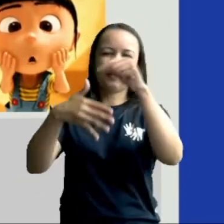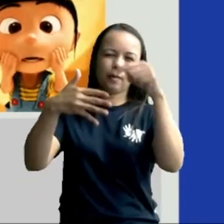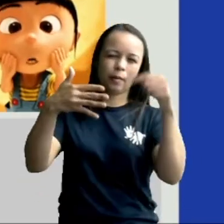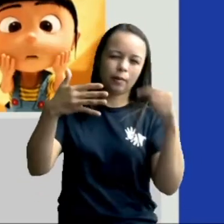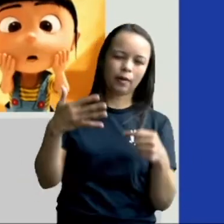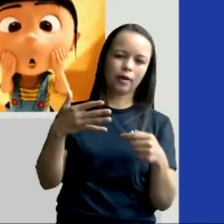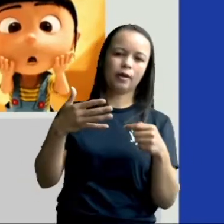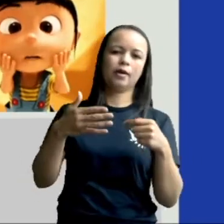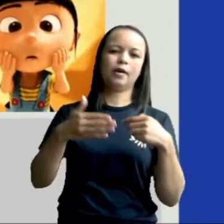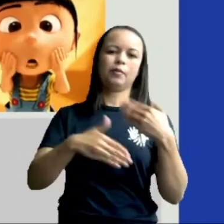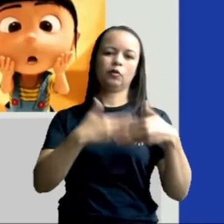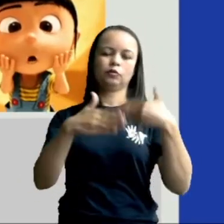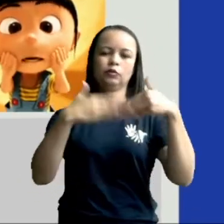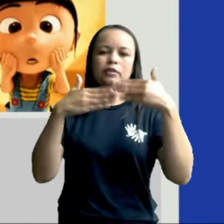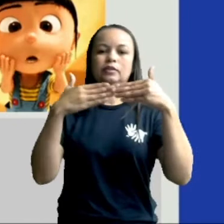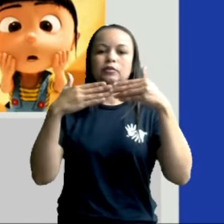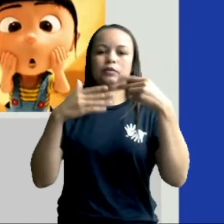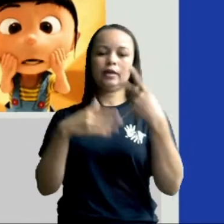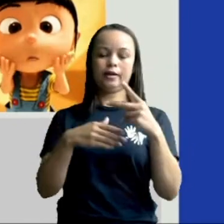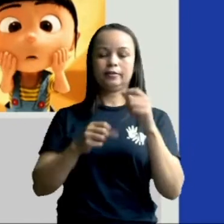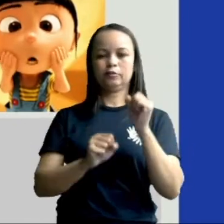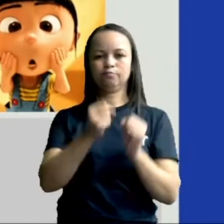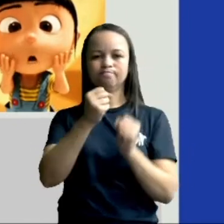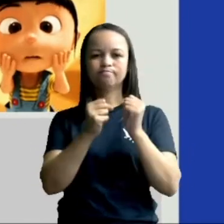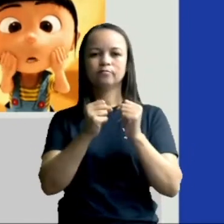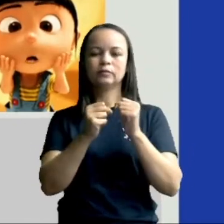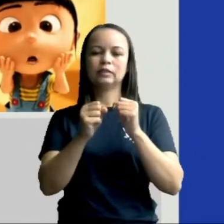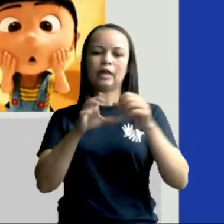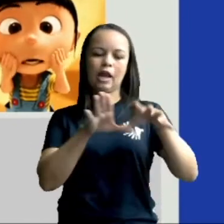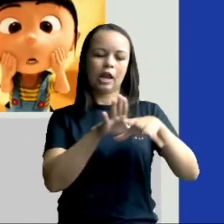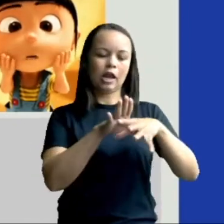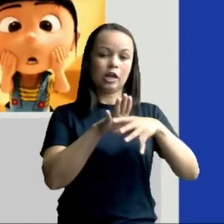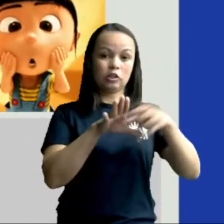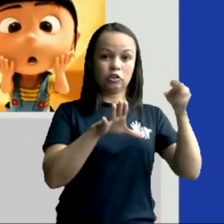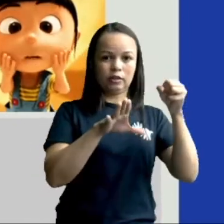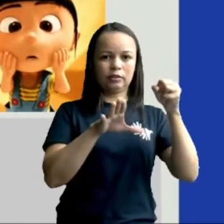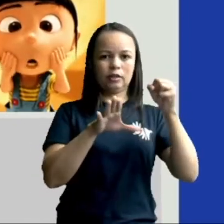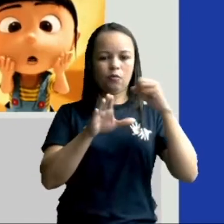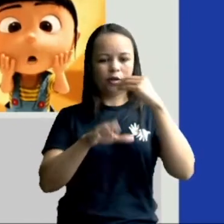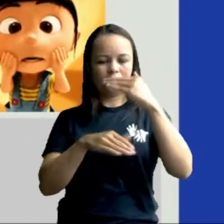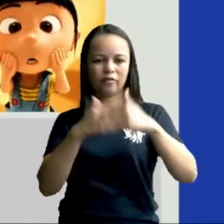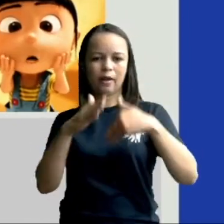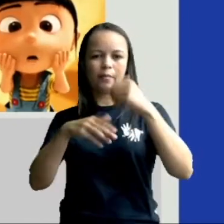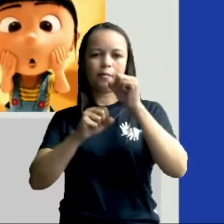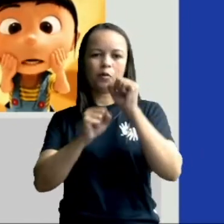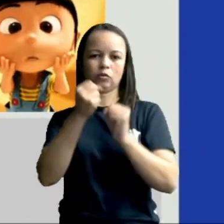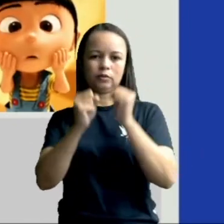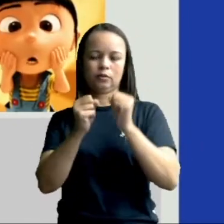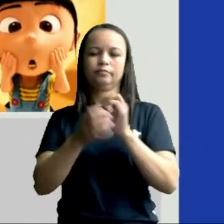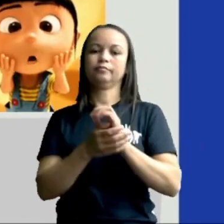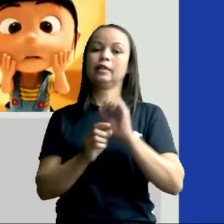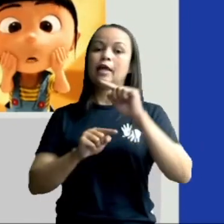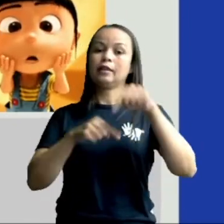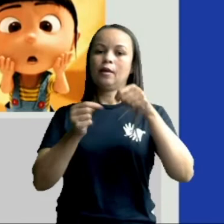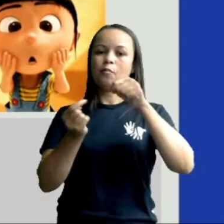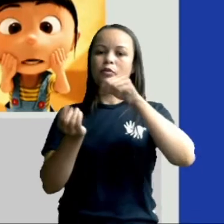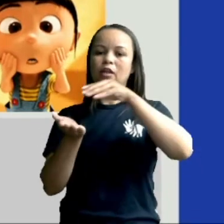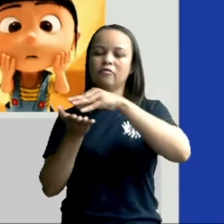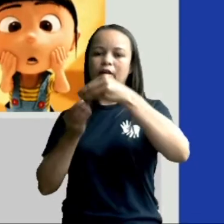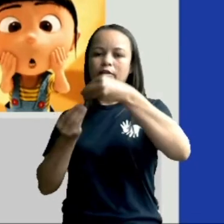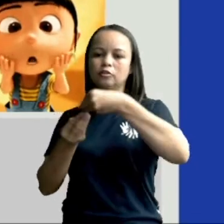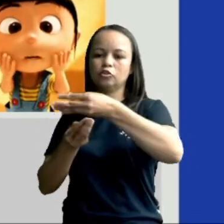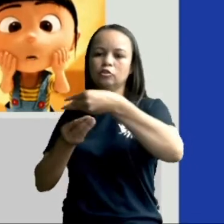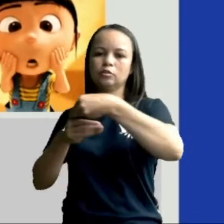produzido nessa fase aqui, ó. Produção. Vem da extração, produção. Depois ele vai para distribuição.